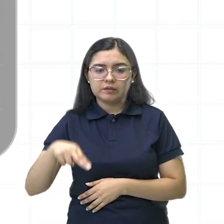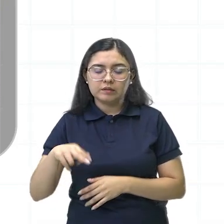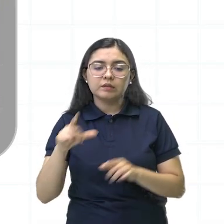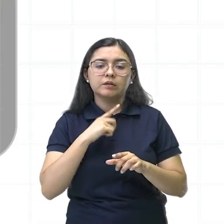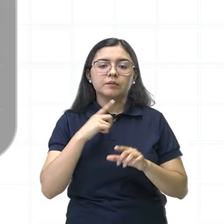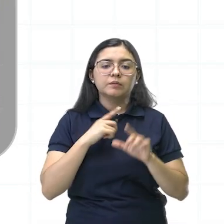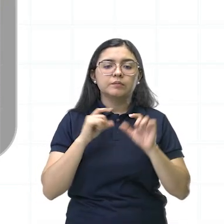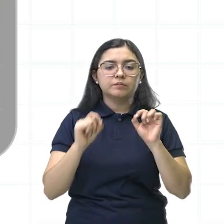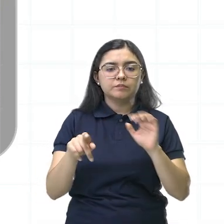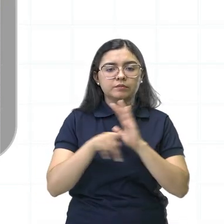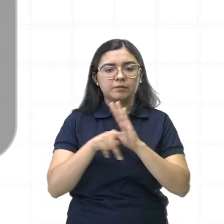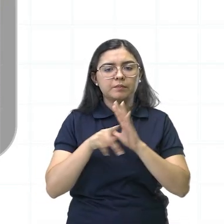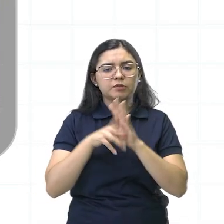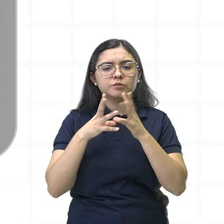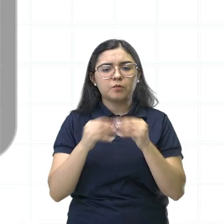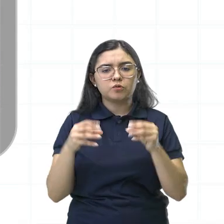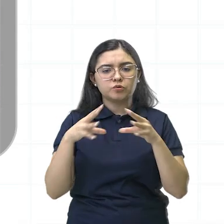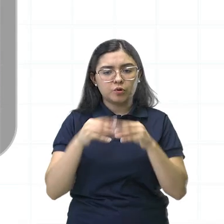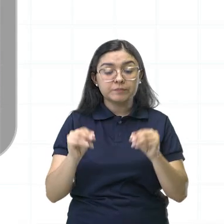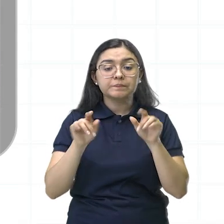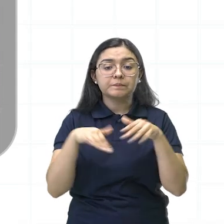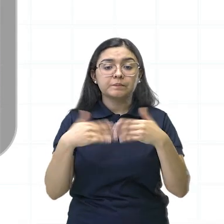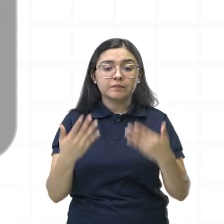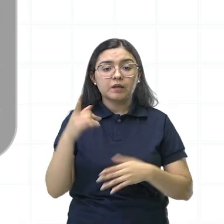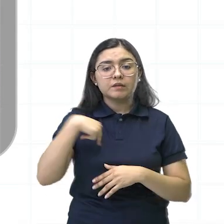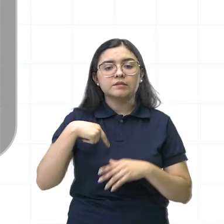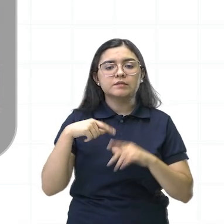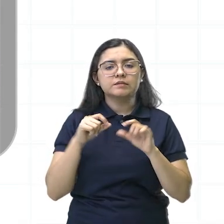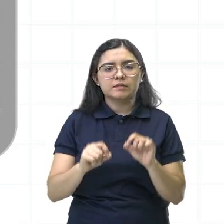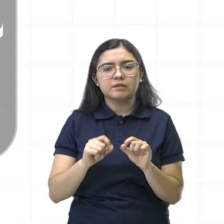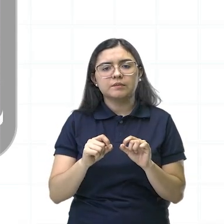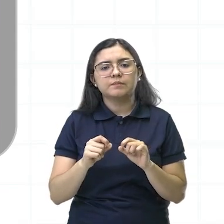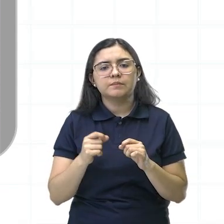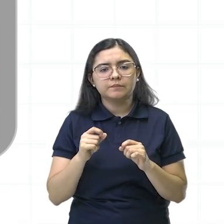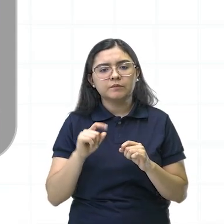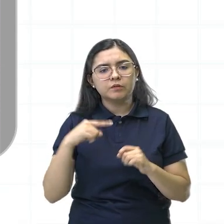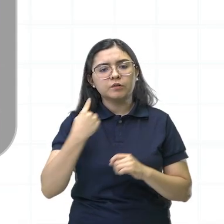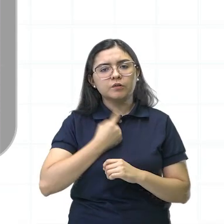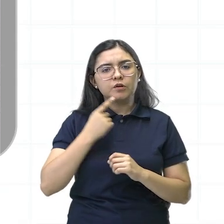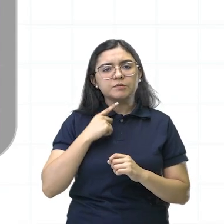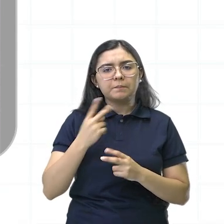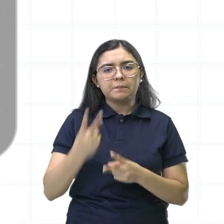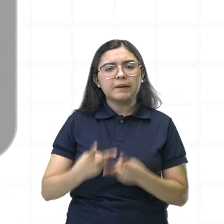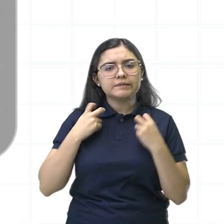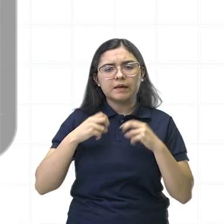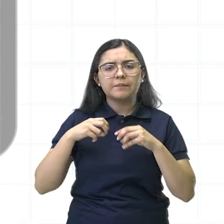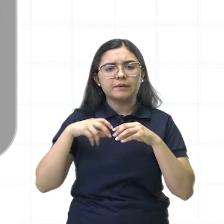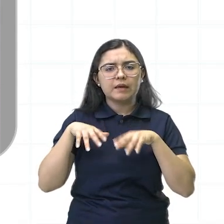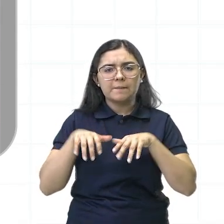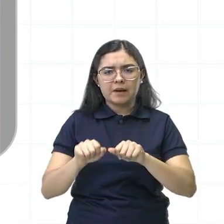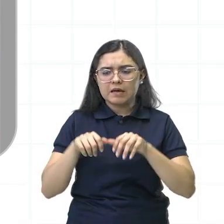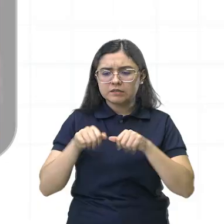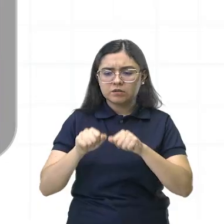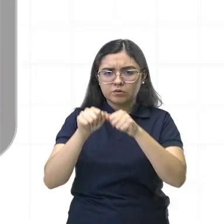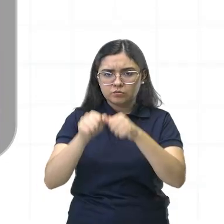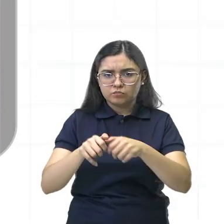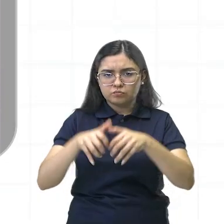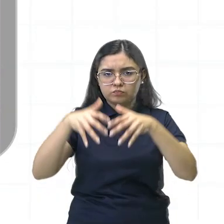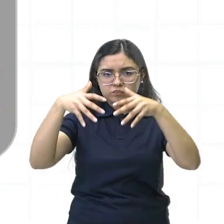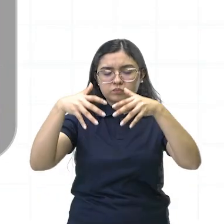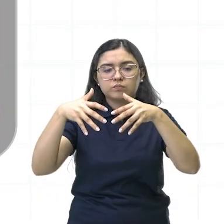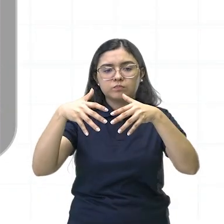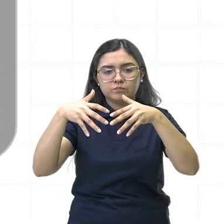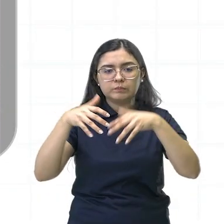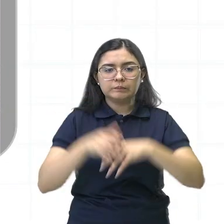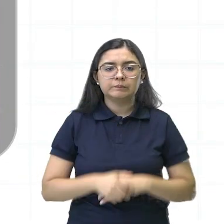uma estrutura esponjosa. É aquele momento em que a gente vê a massa crescer. Quando a massa desse